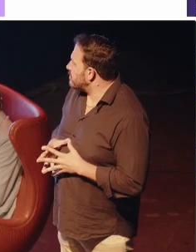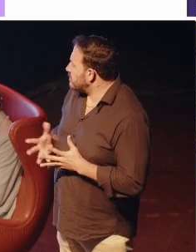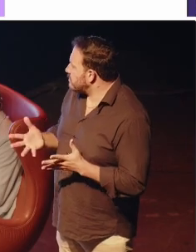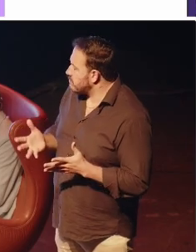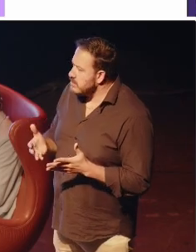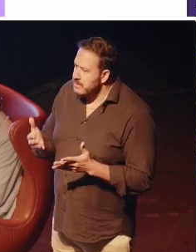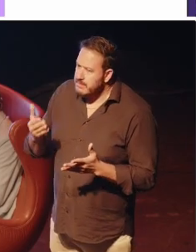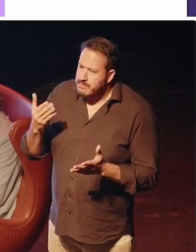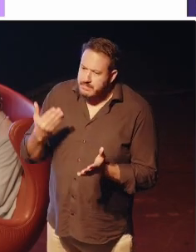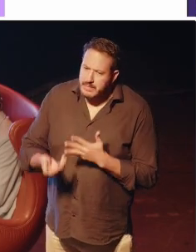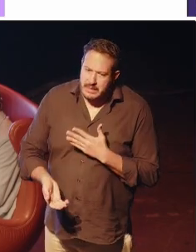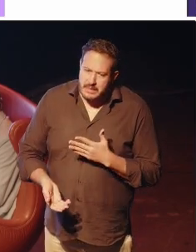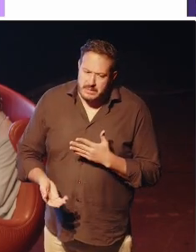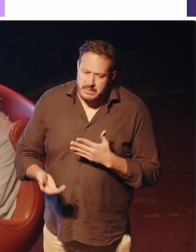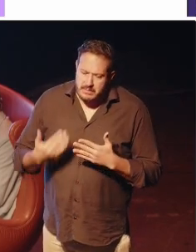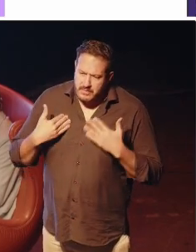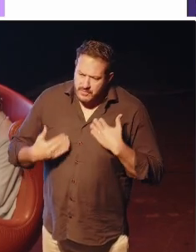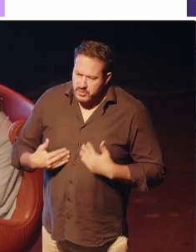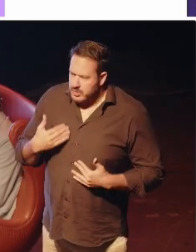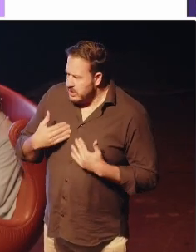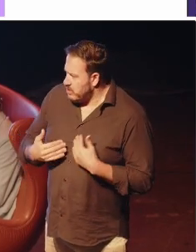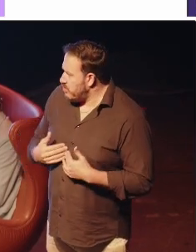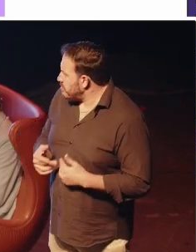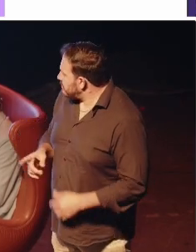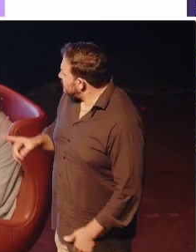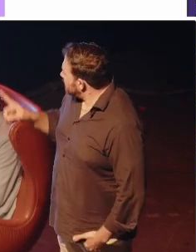perda funcional, né? Esse